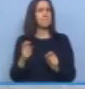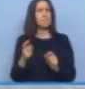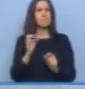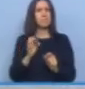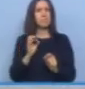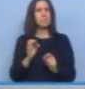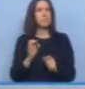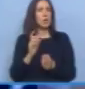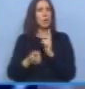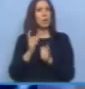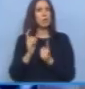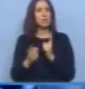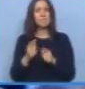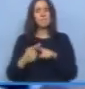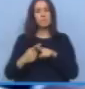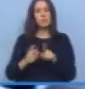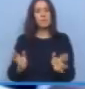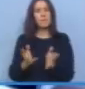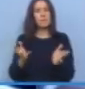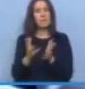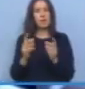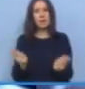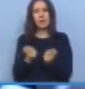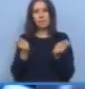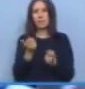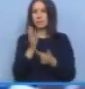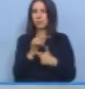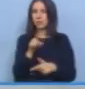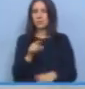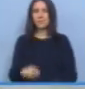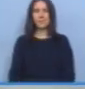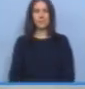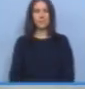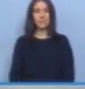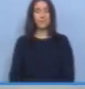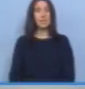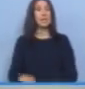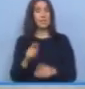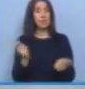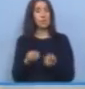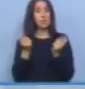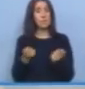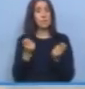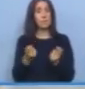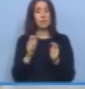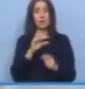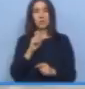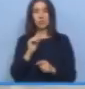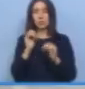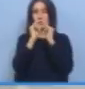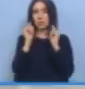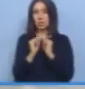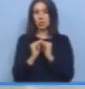consiste, de alguma forma, o que é que está a motivar uma campanha como esta? Esta campanha é uma campanha da Caritas Internationalis, que